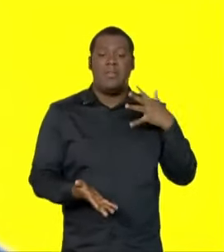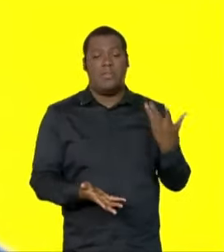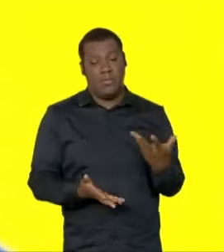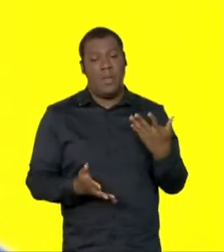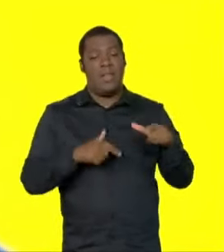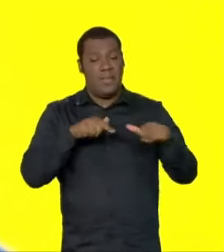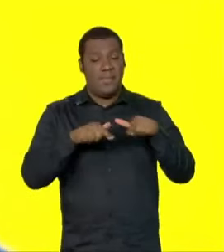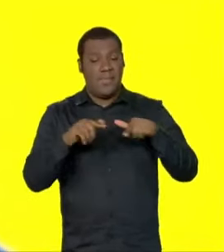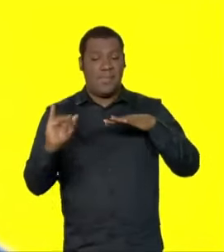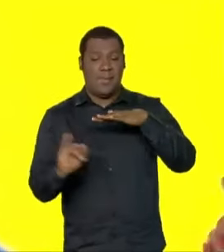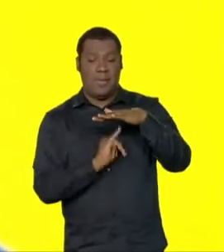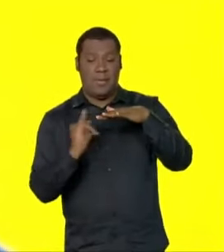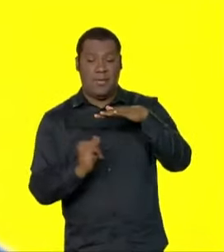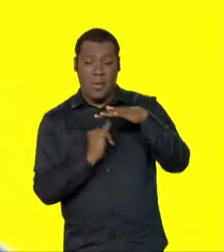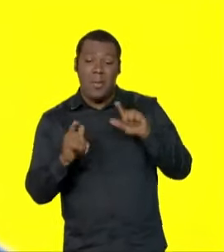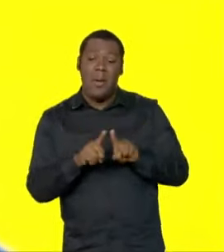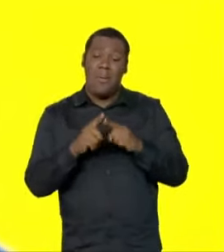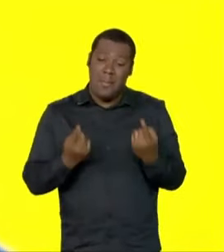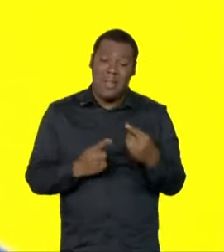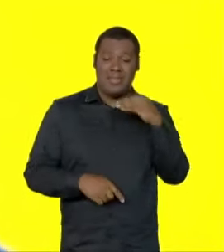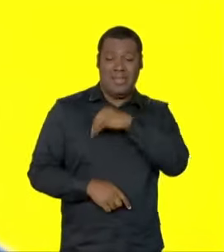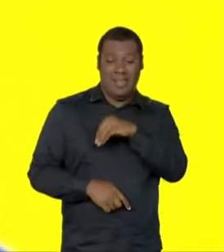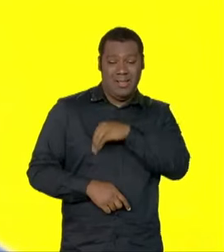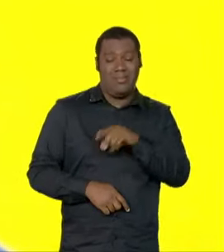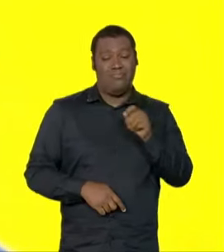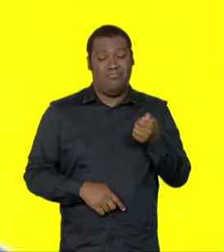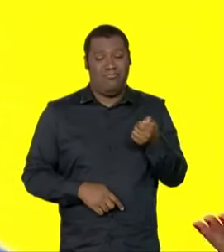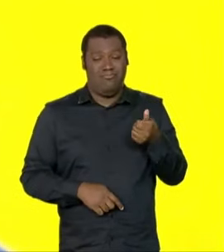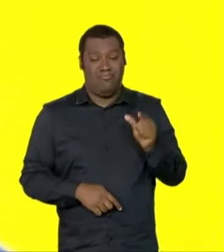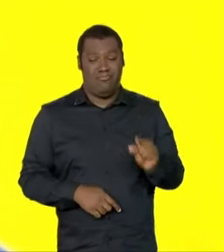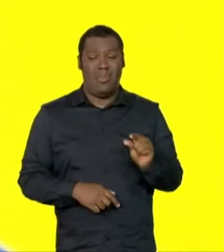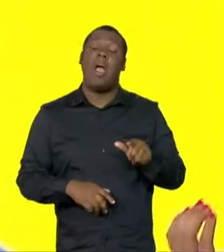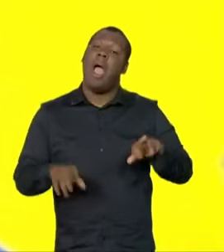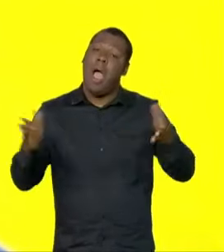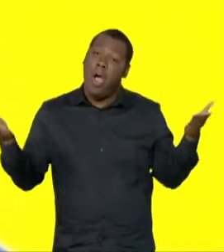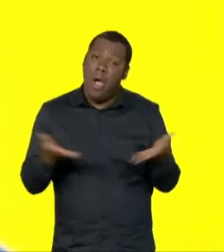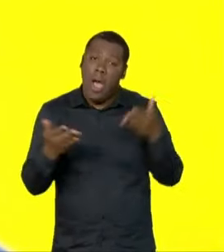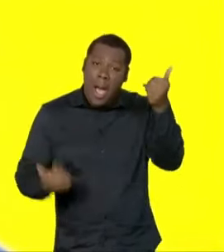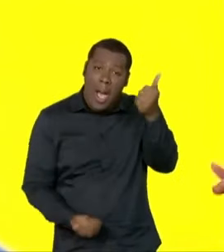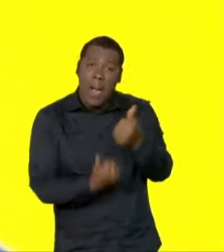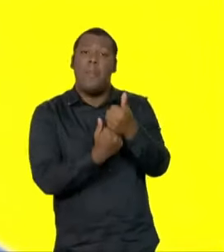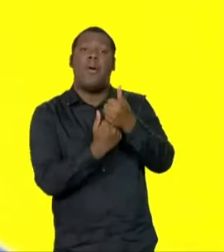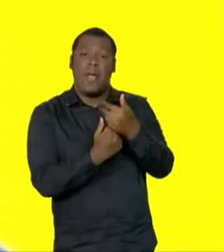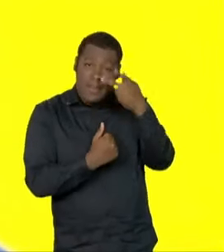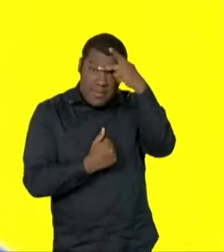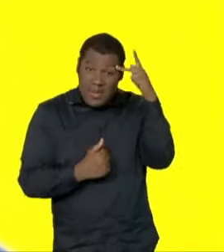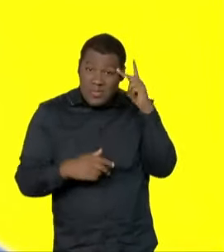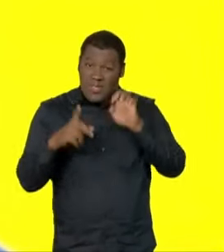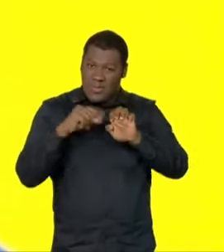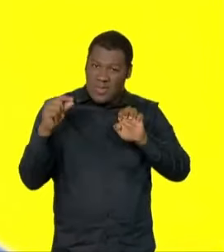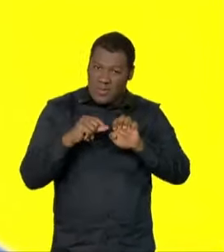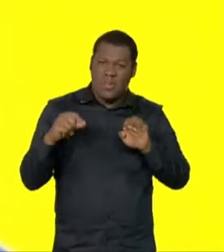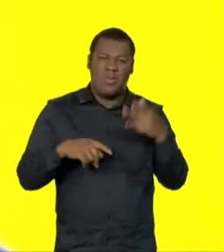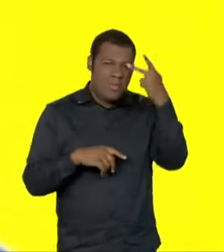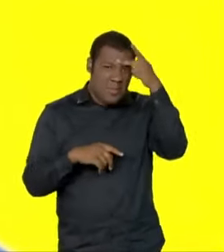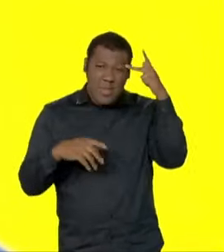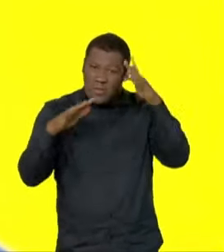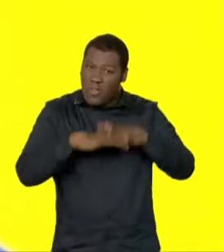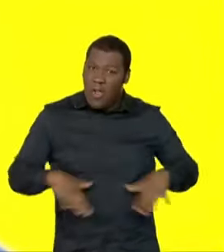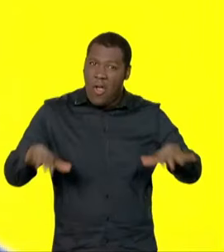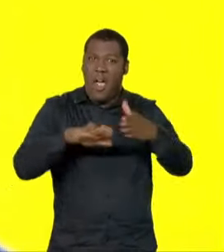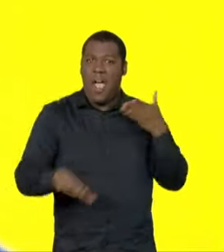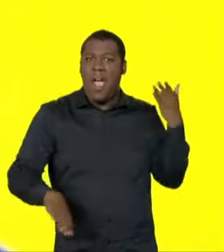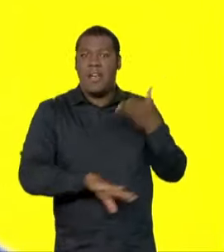porém a renda é baixa. Agora vamos apoiar estes e chegar a mais pessoas, dar as